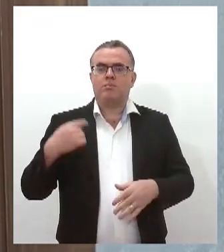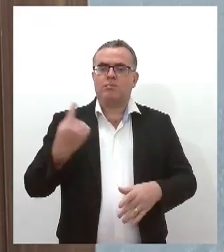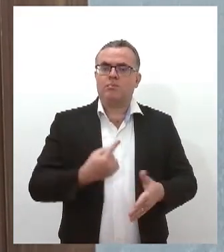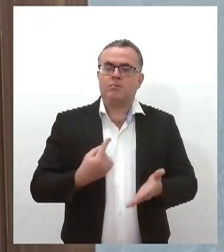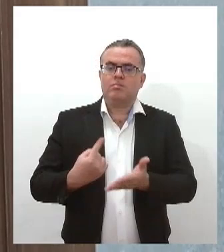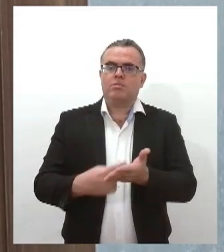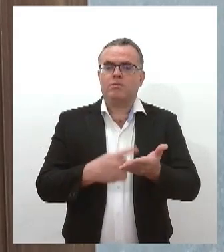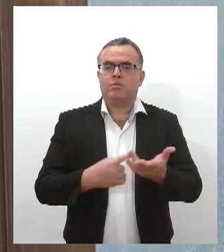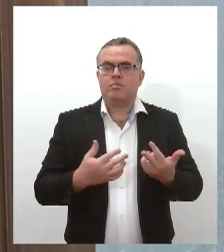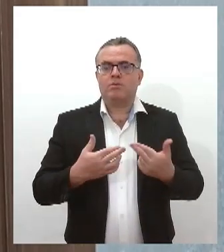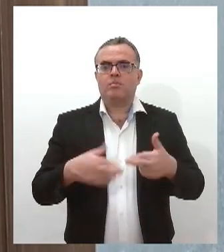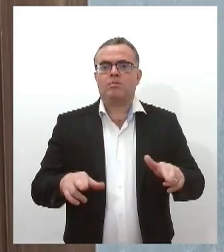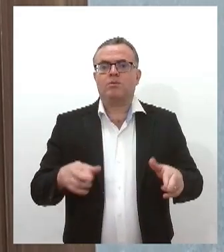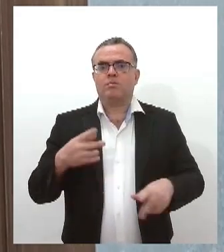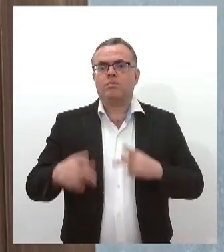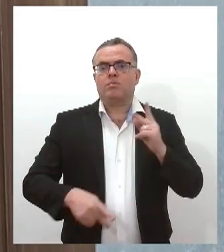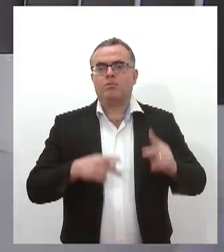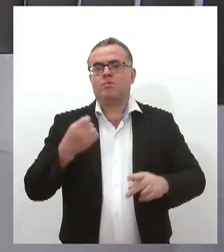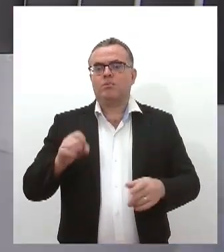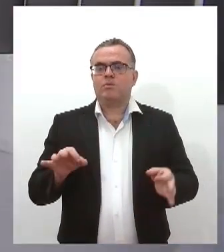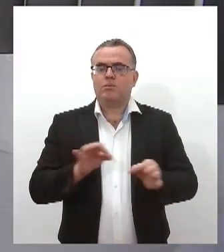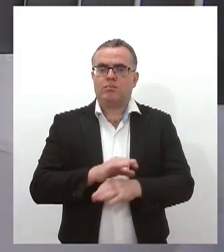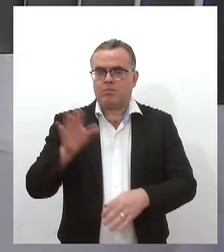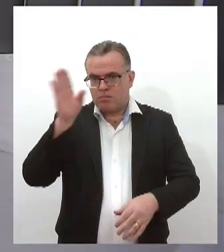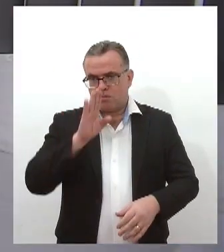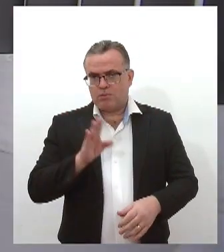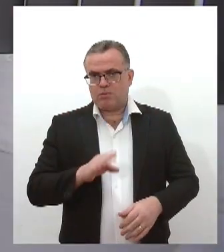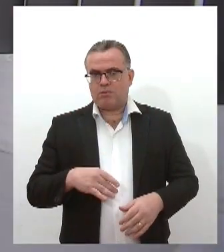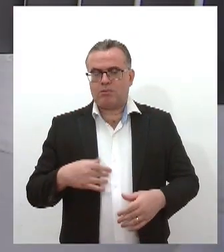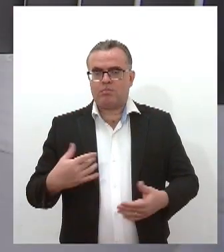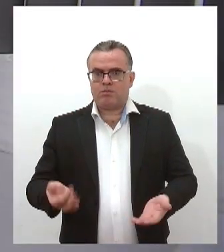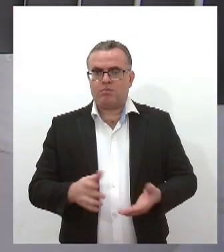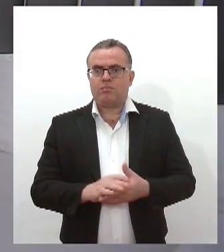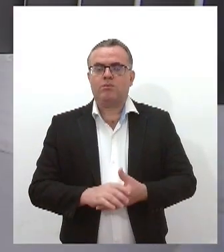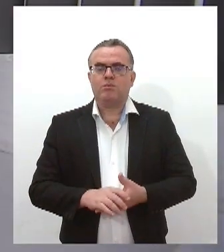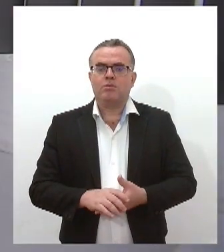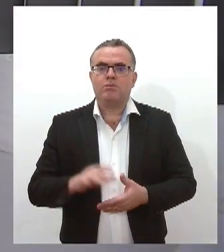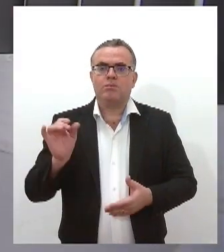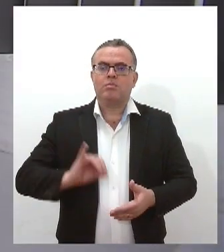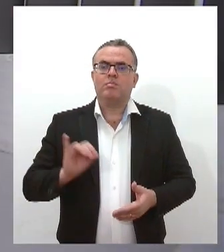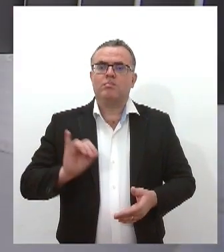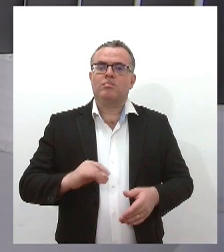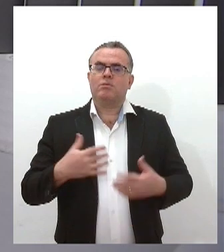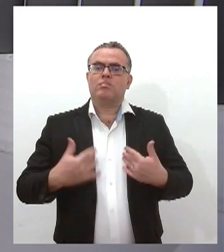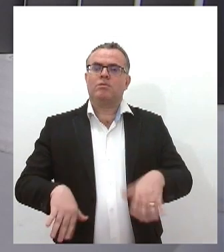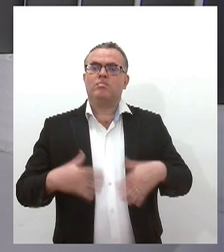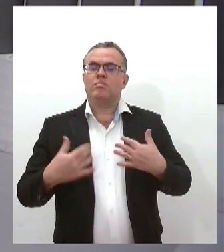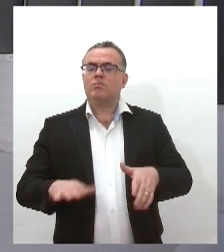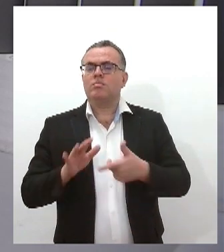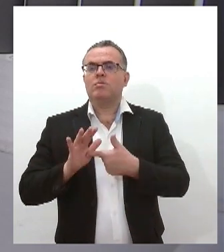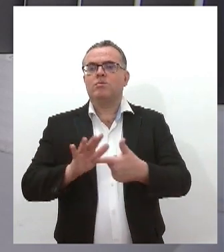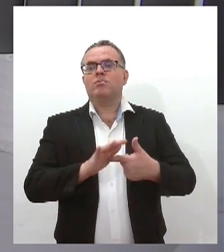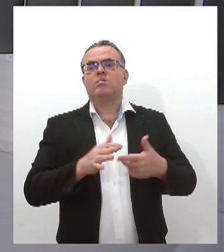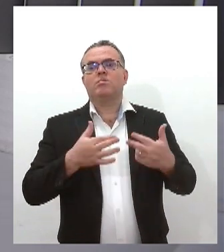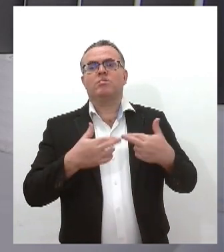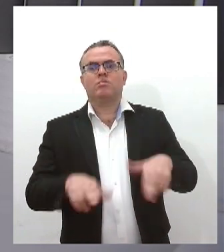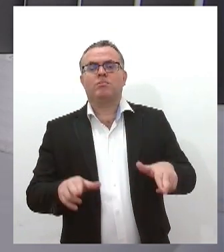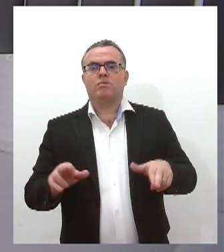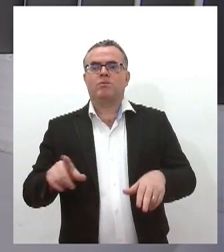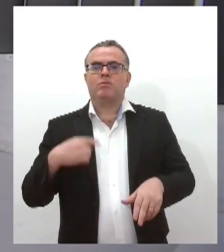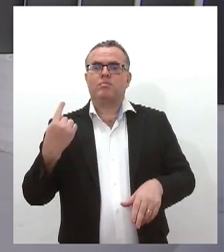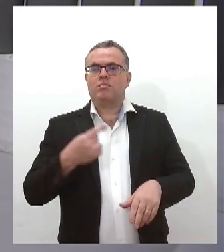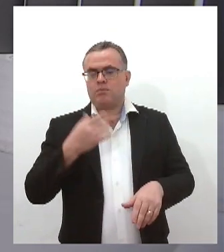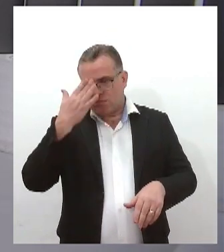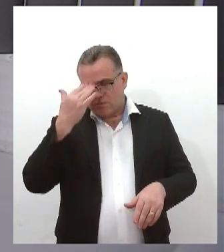povo sergipano e brasileiro tanto espera. Isso mesmo, importantíssimo, né, trazer essas soluções, porque a gente sabe que muitas são